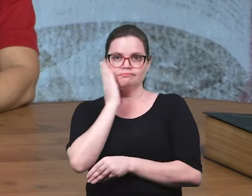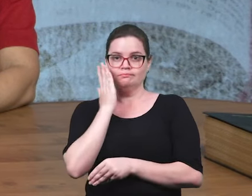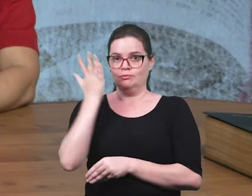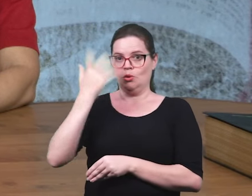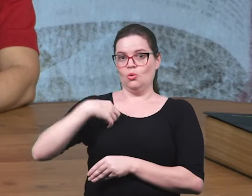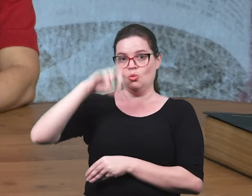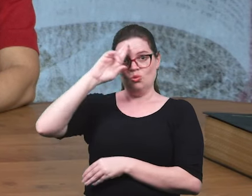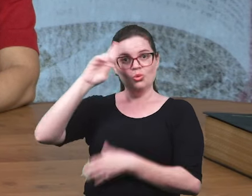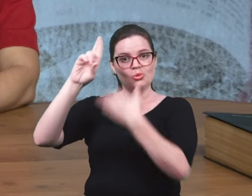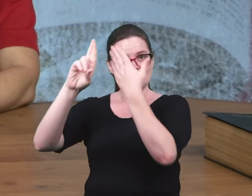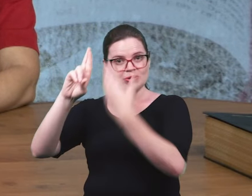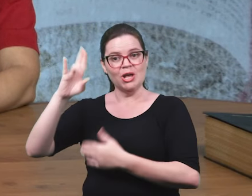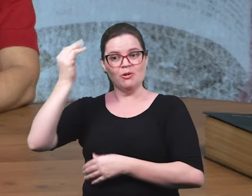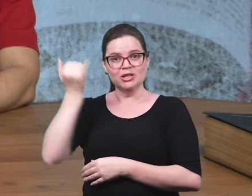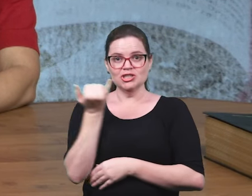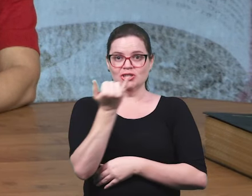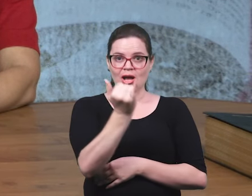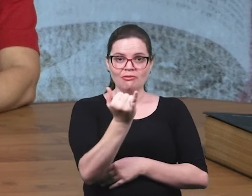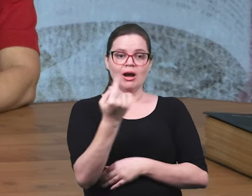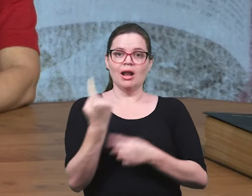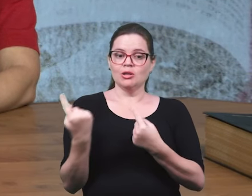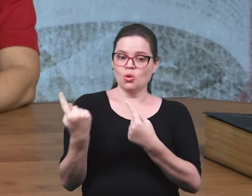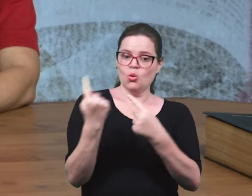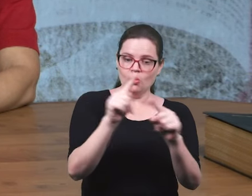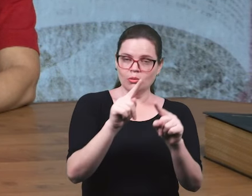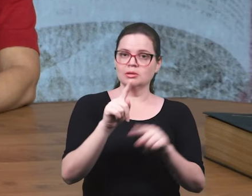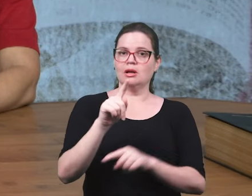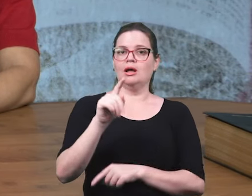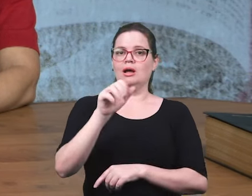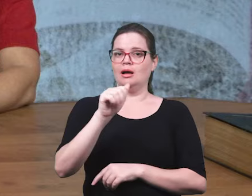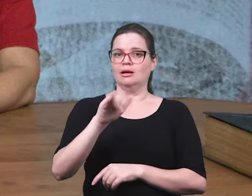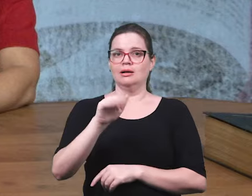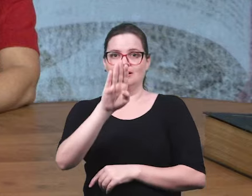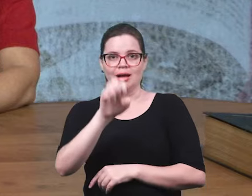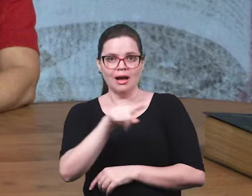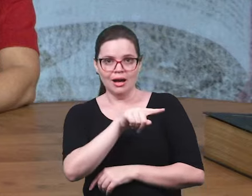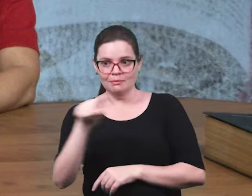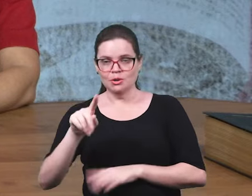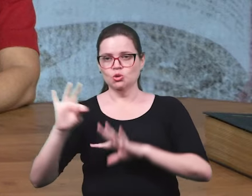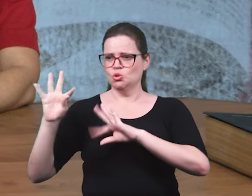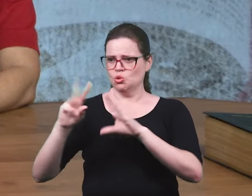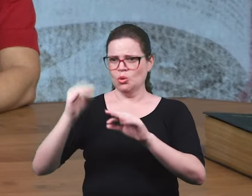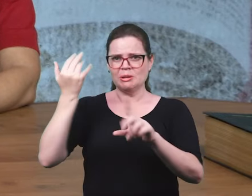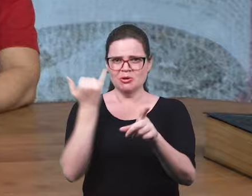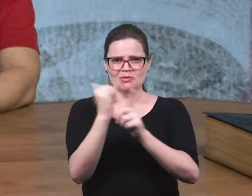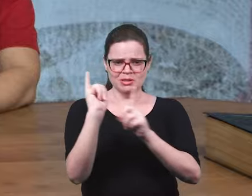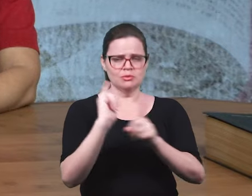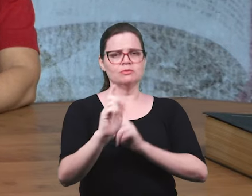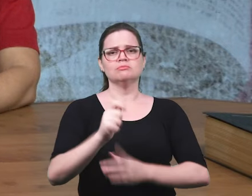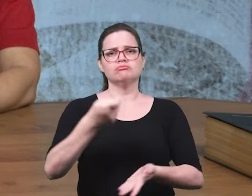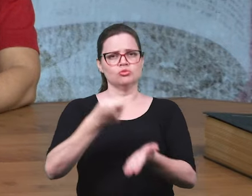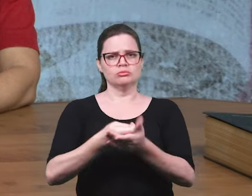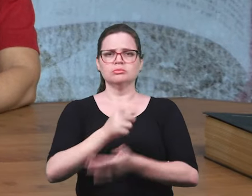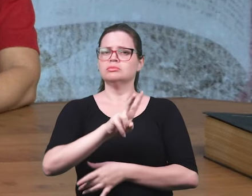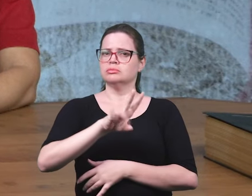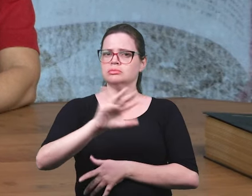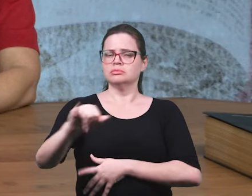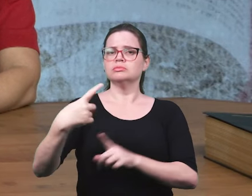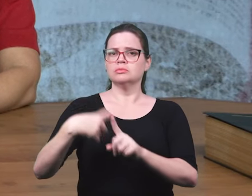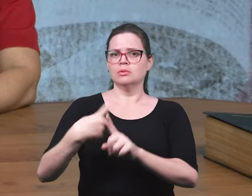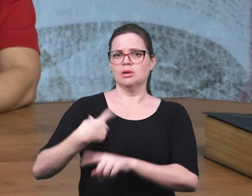Senhor que o Senhor falou contra a casa de Acabe, nada cairá em terra, porque o Senhor tem feito o